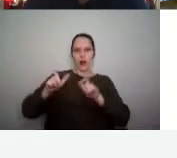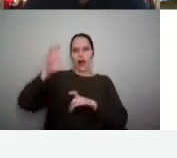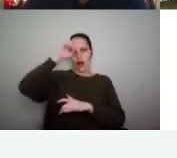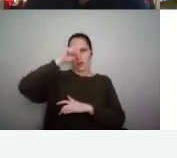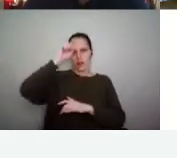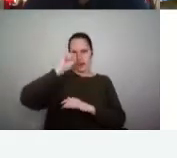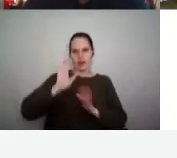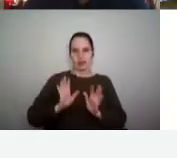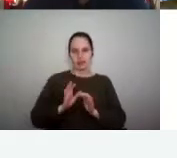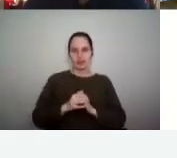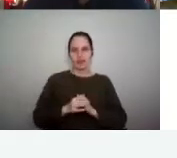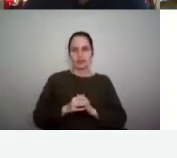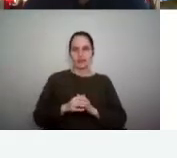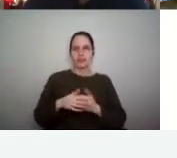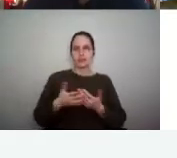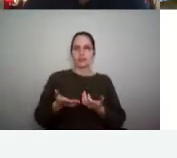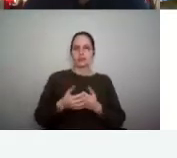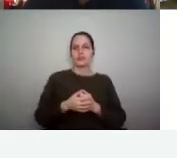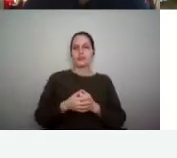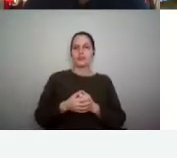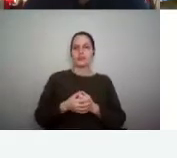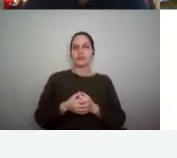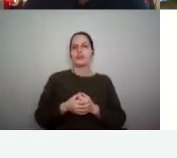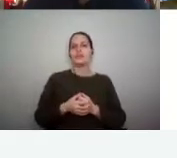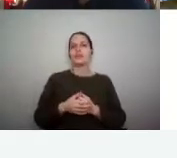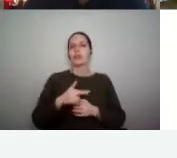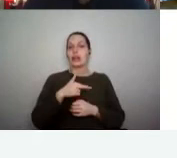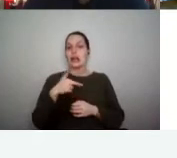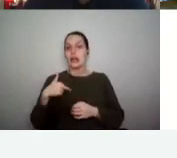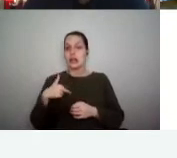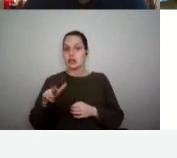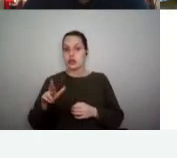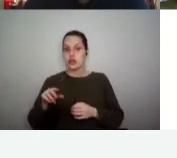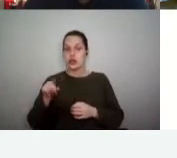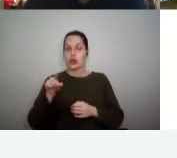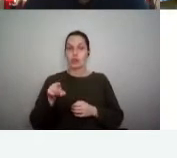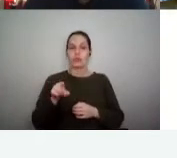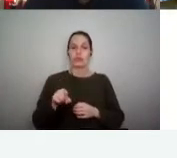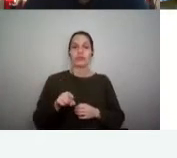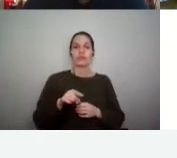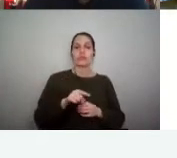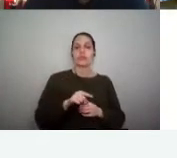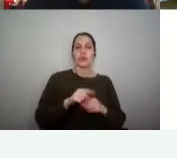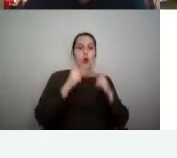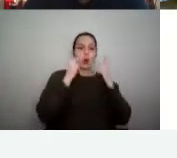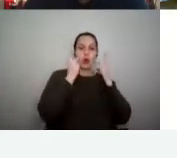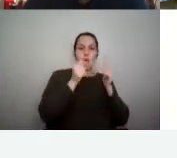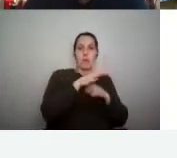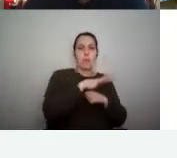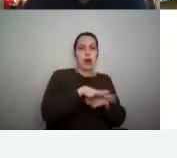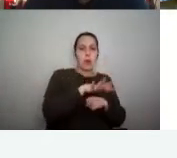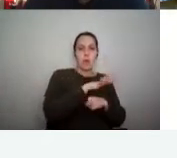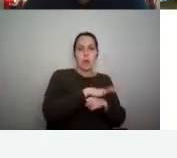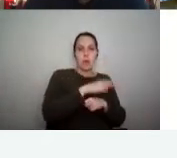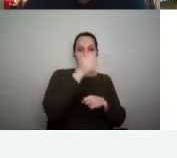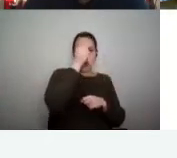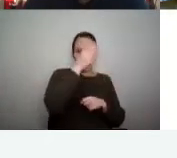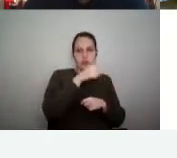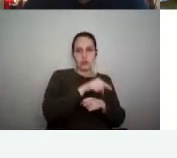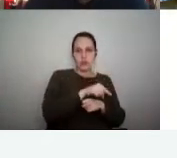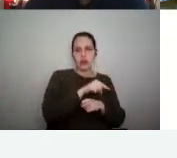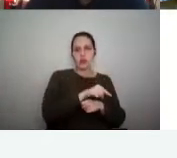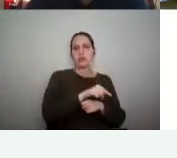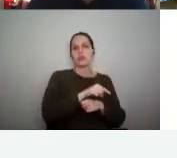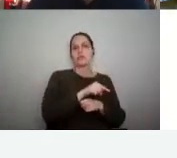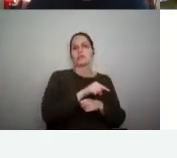assumia a crença religiosa e o senso comum como espaços únicos de conhecimento legítimo para a interpretação do mundo. E